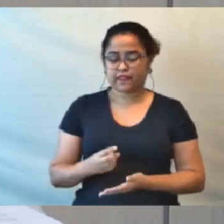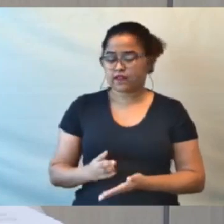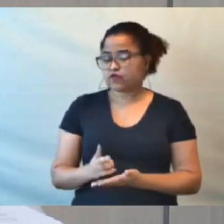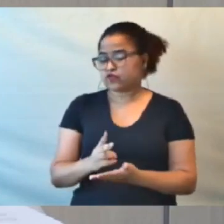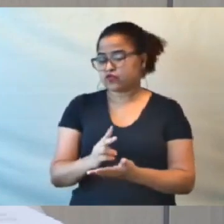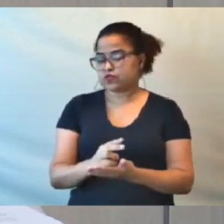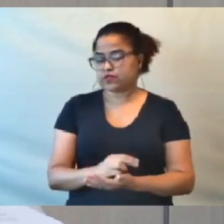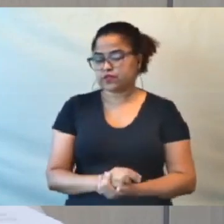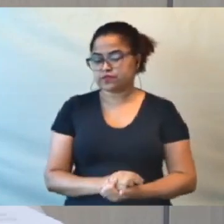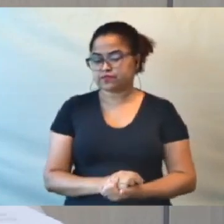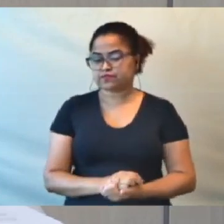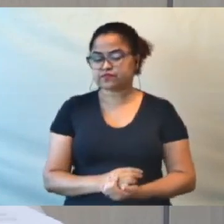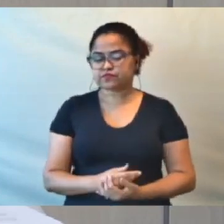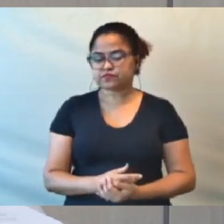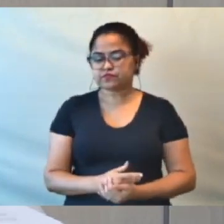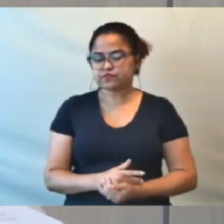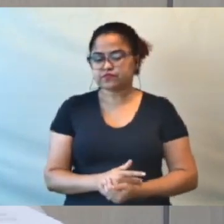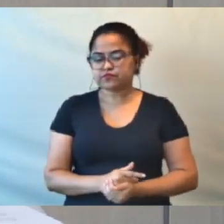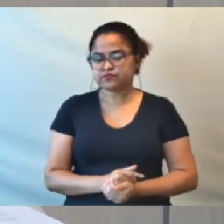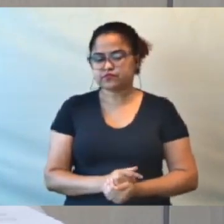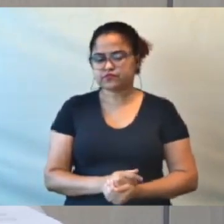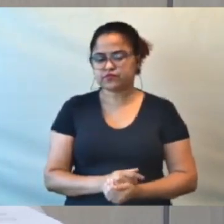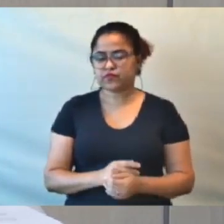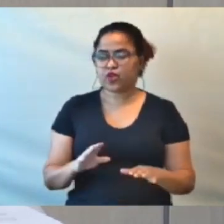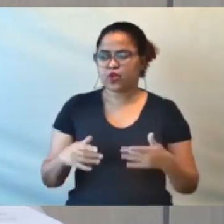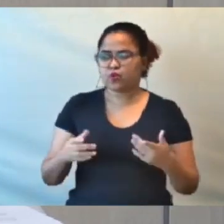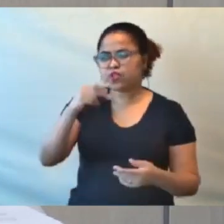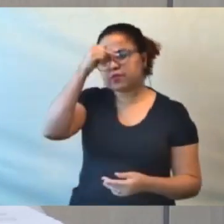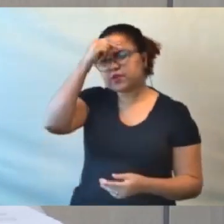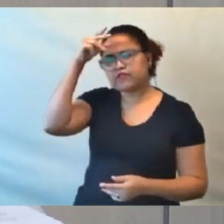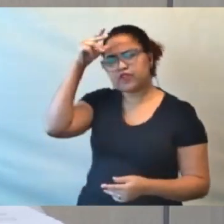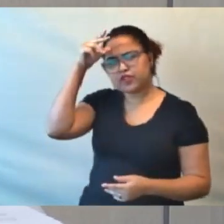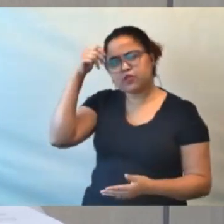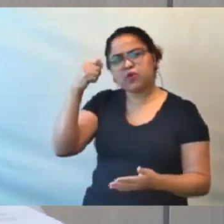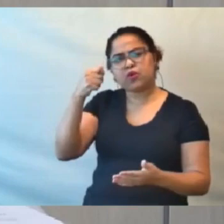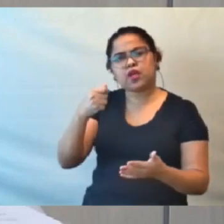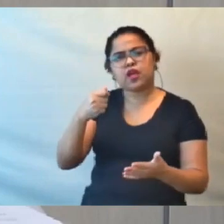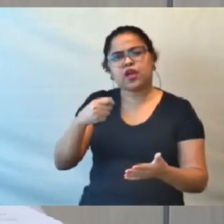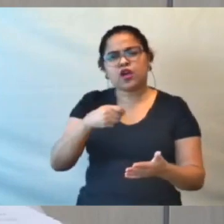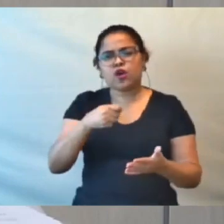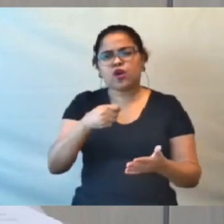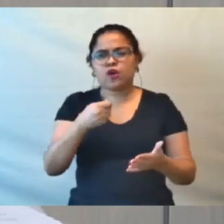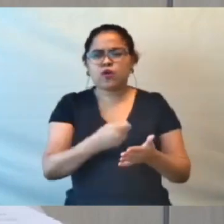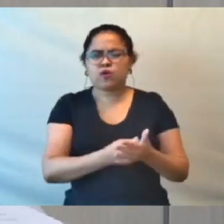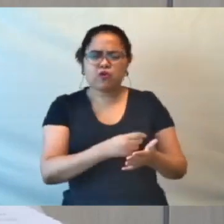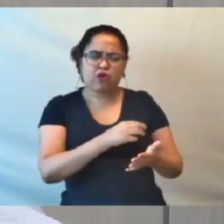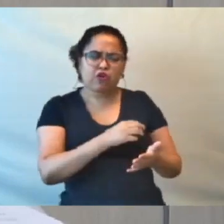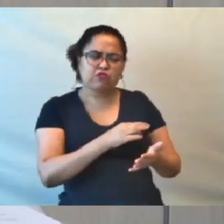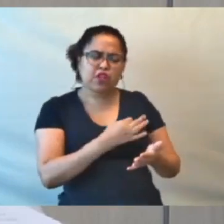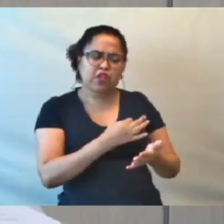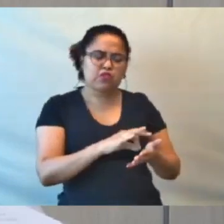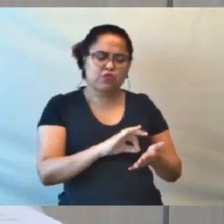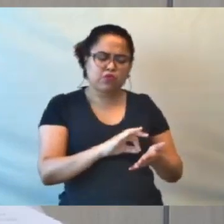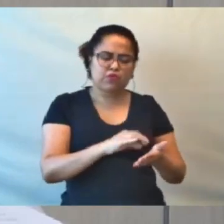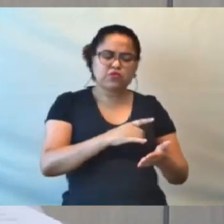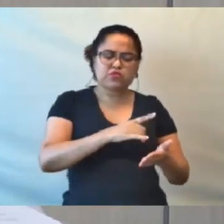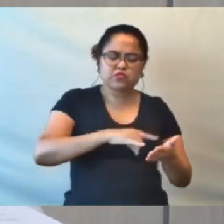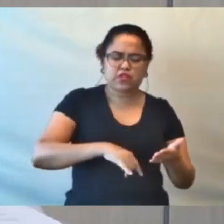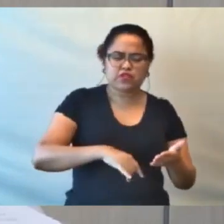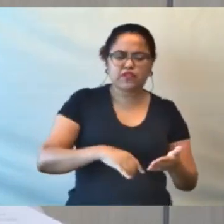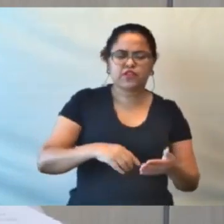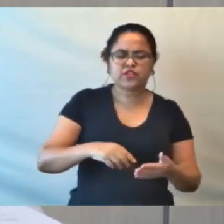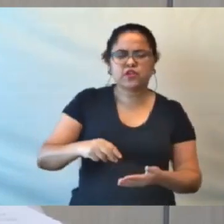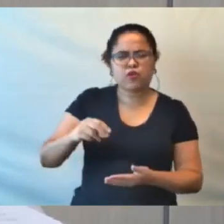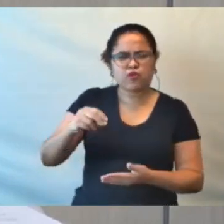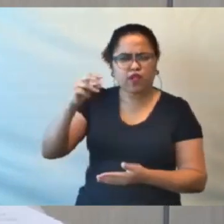a prefeitura contratou esses serviços lá atrás, né, quando começou-se o processo de tratamento